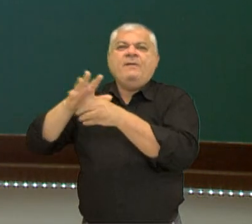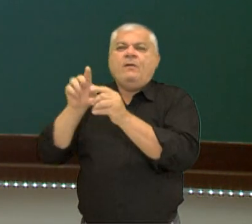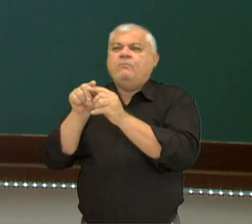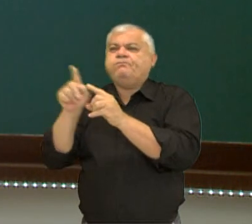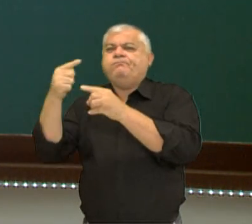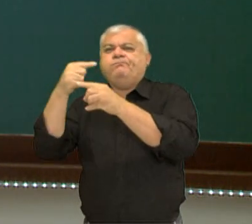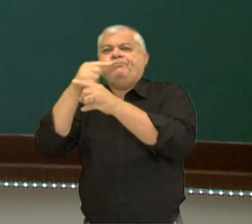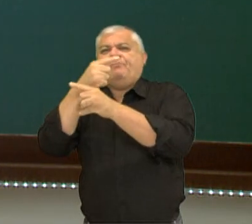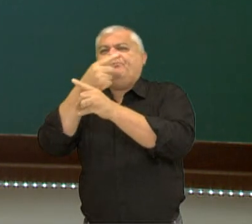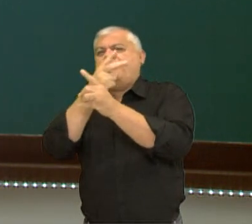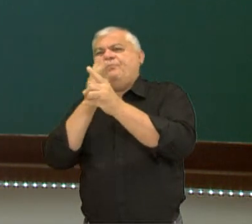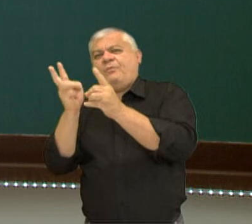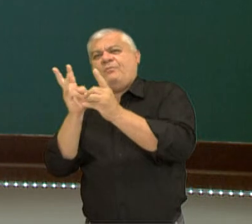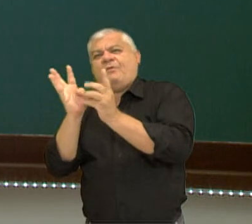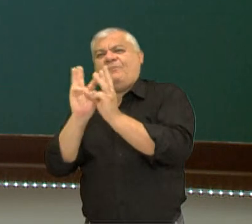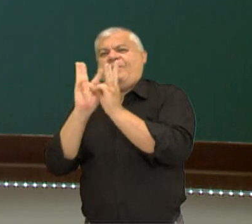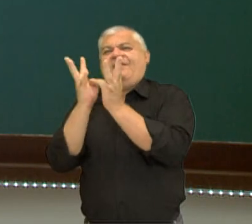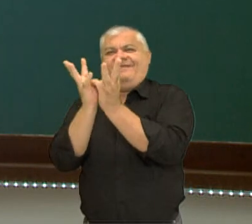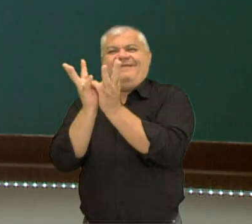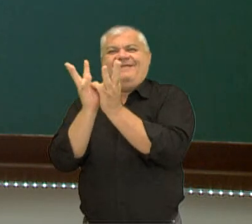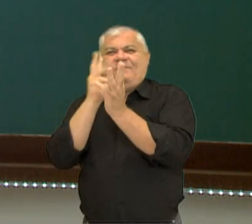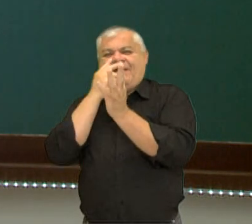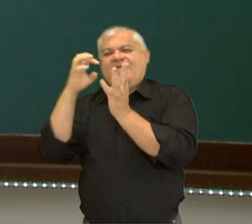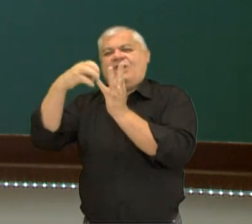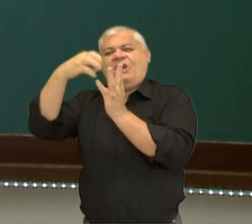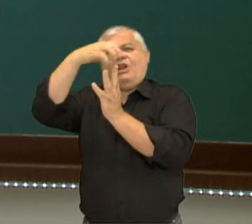seu redor que lembram coroas.